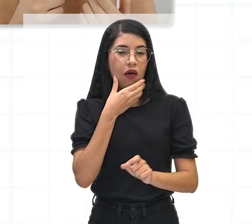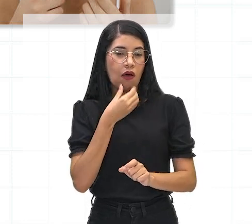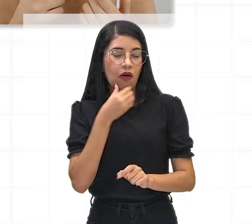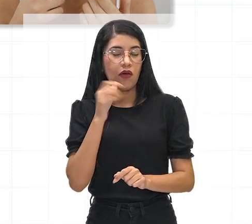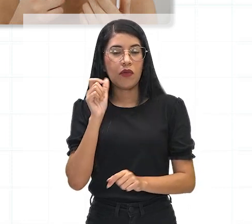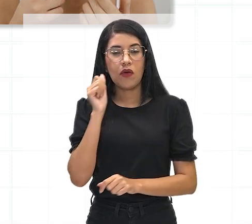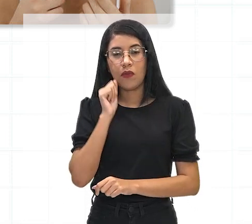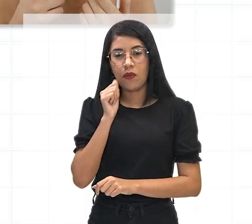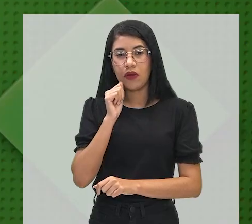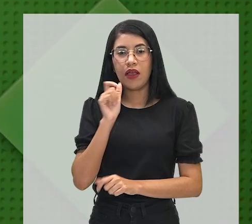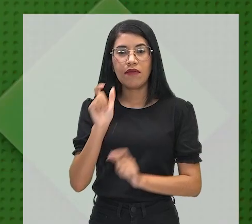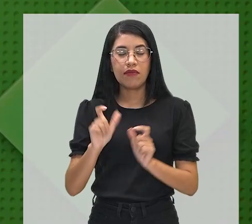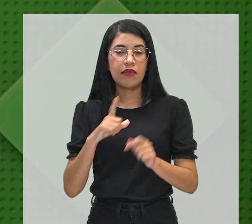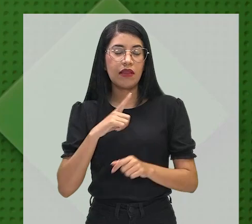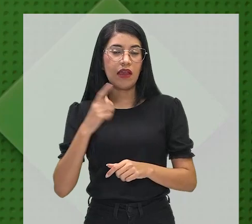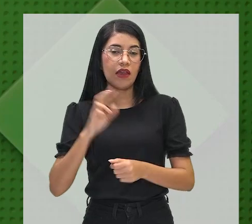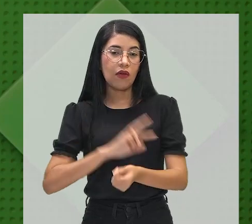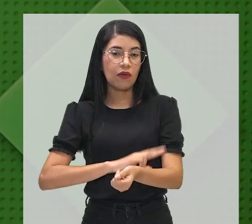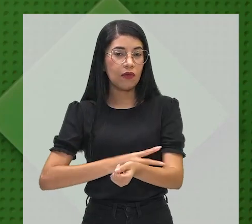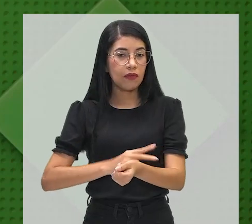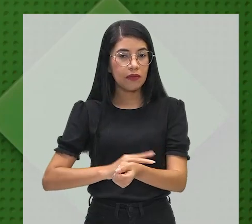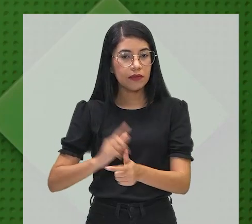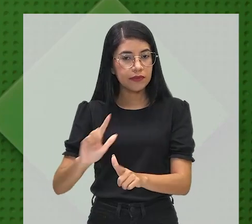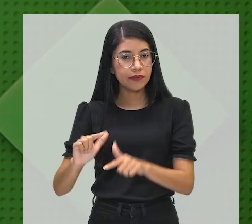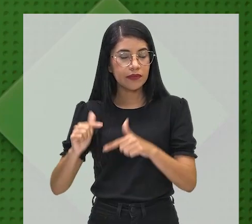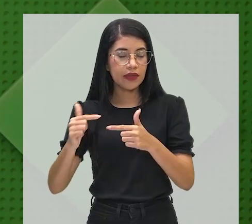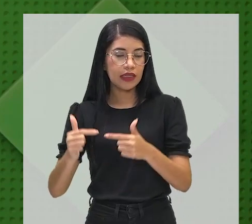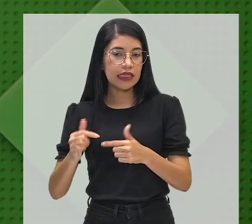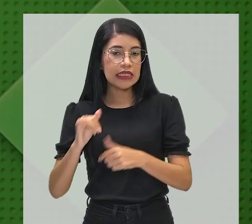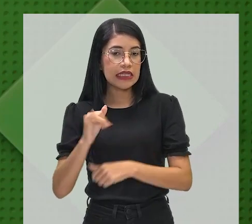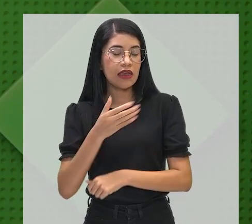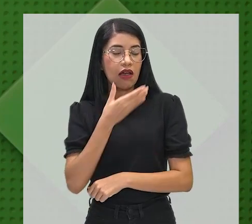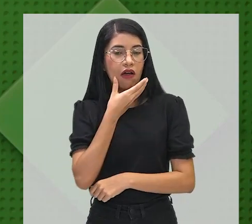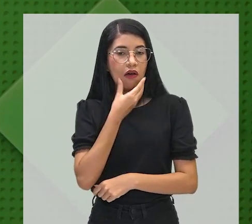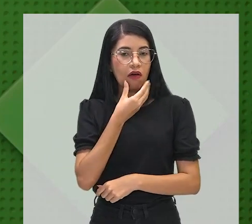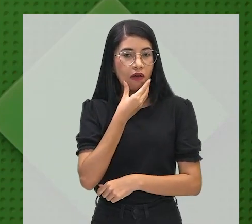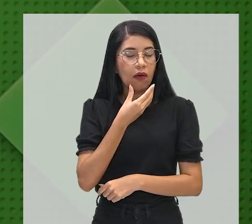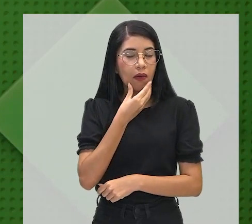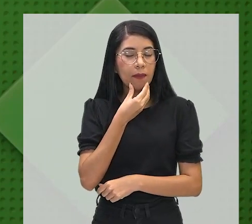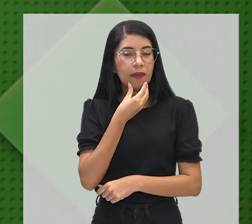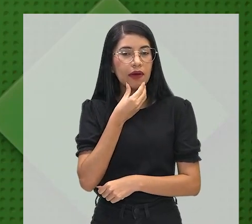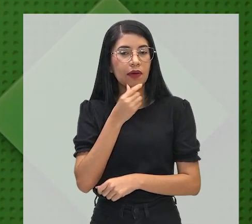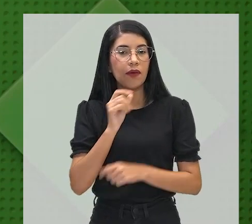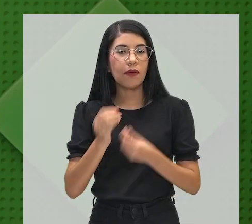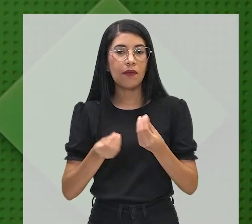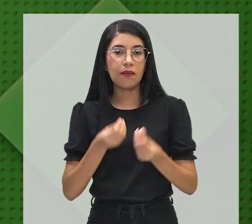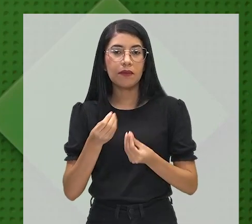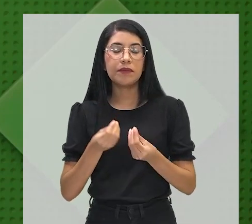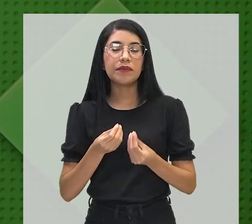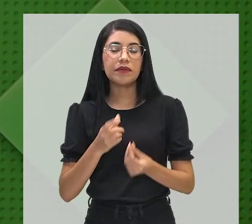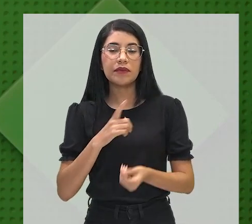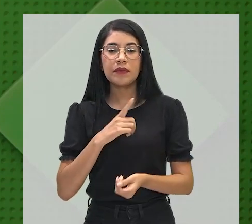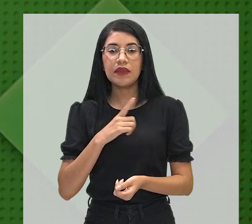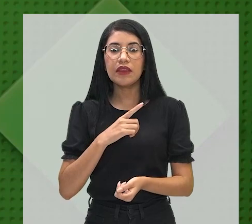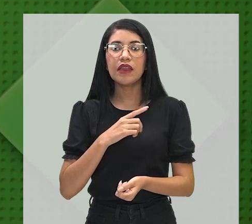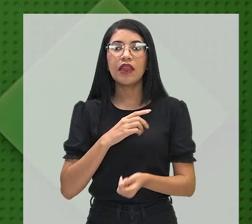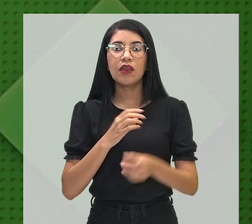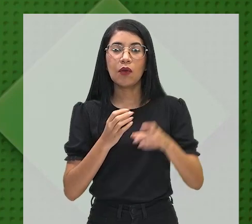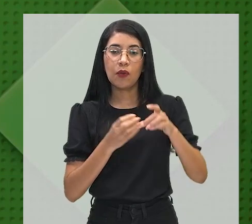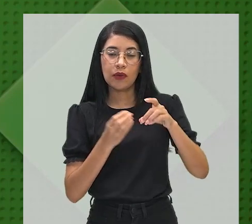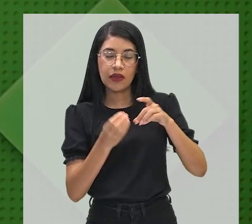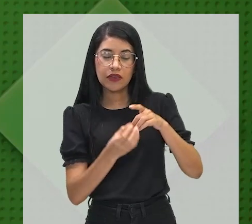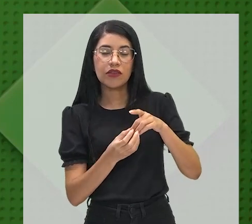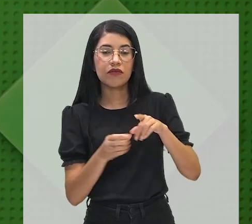ter ali alguns hormônios atuando. E no caso dos homens, né, dos indivíduos do sexo masculino, vai ter ali